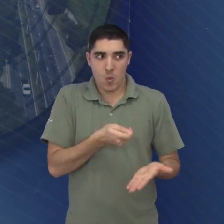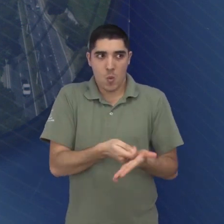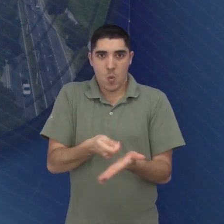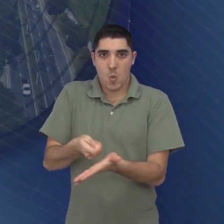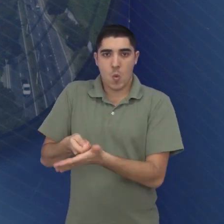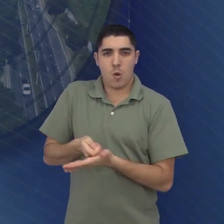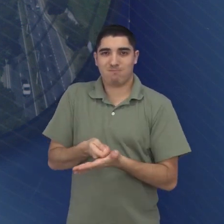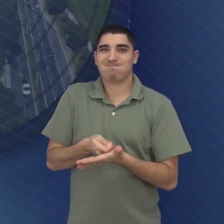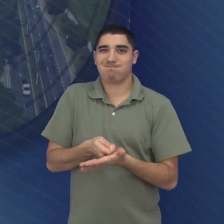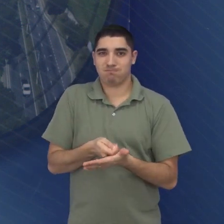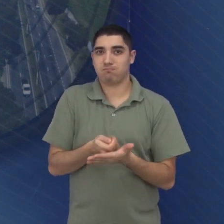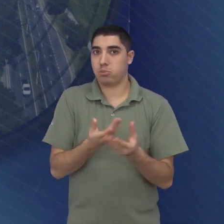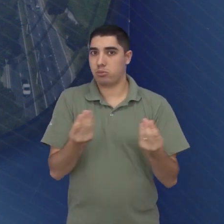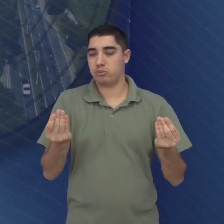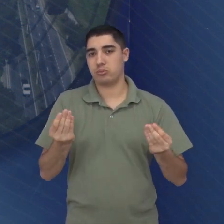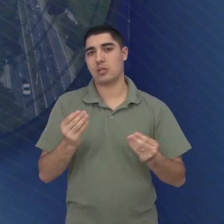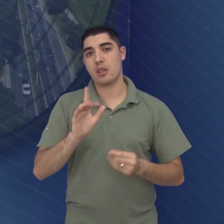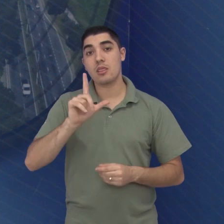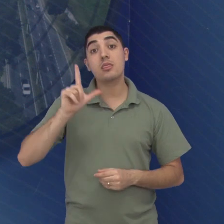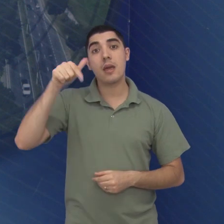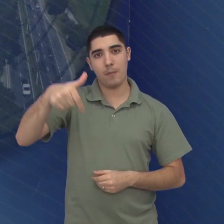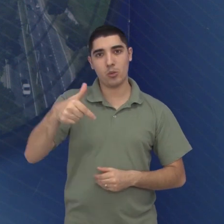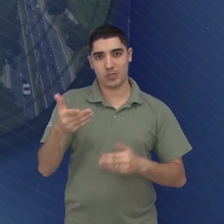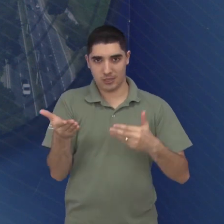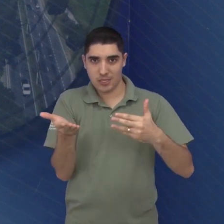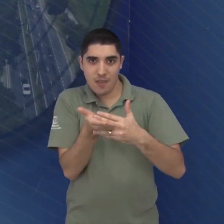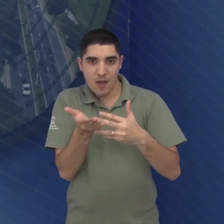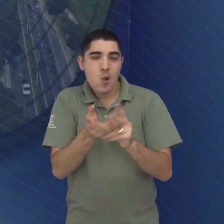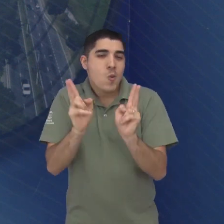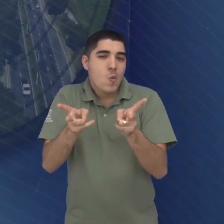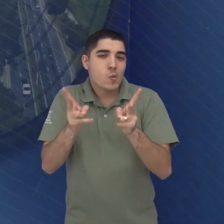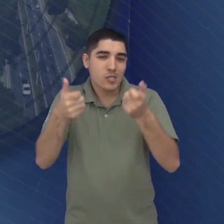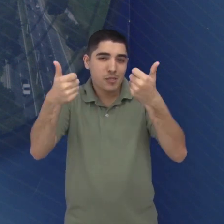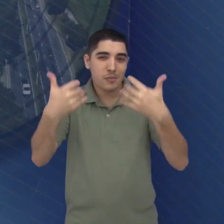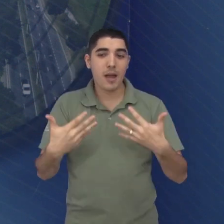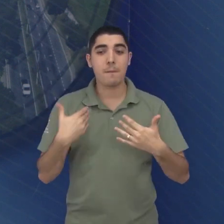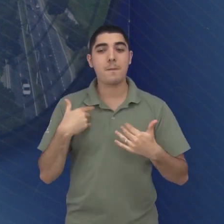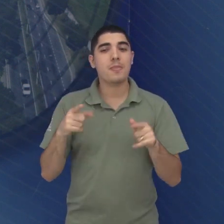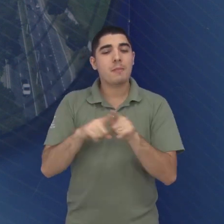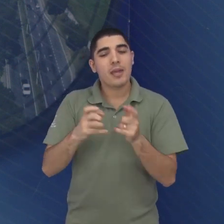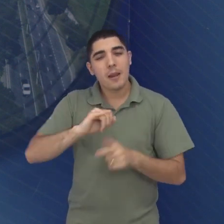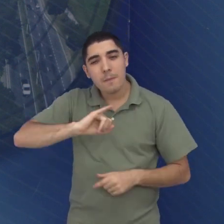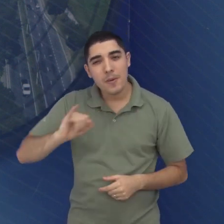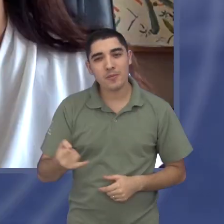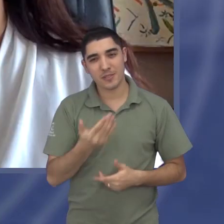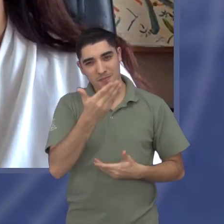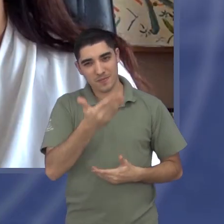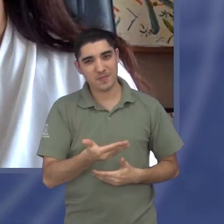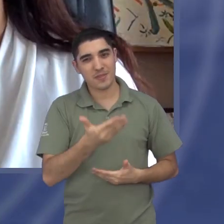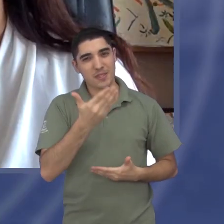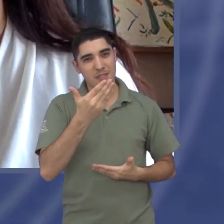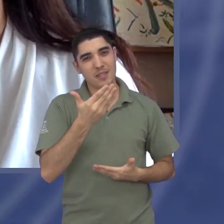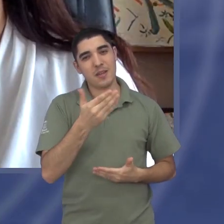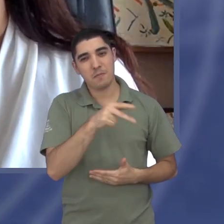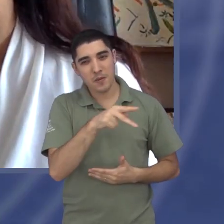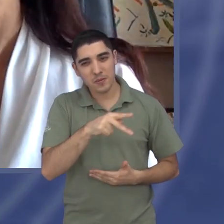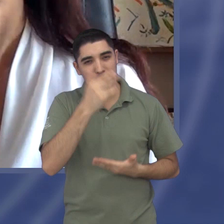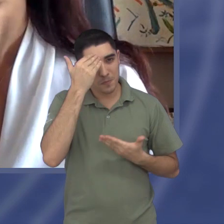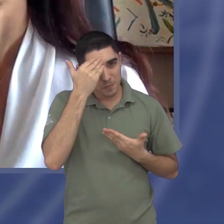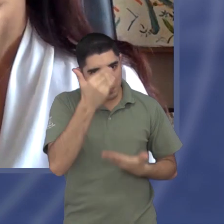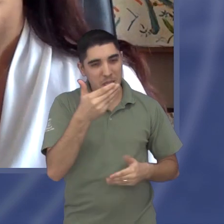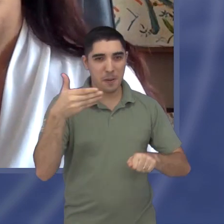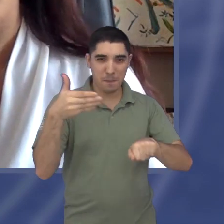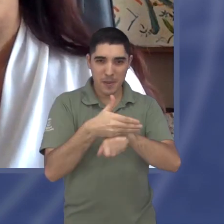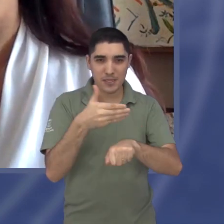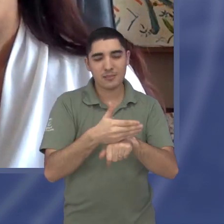cobrança desleal. A gente vai voltar a falar mais sobre este assunto no próximo bloco, mas eu gostaria de aproveitar também para agradecer a participação